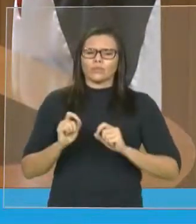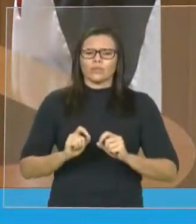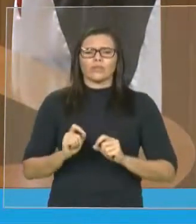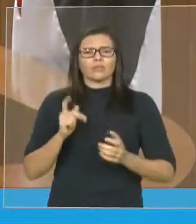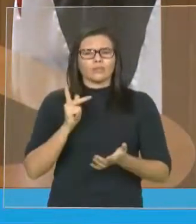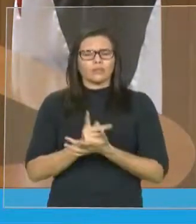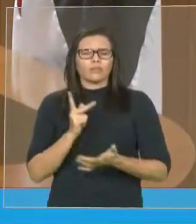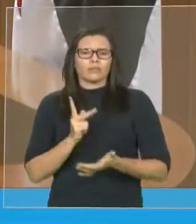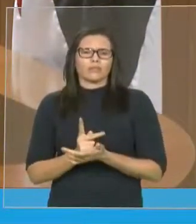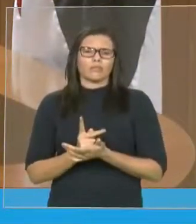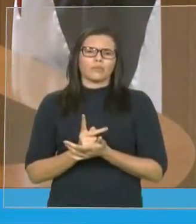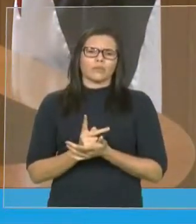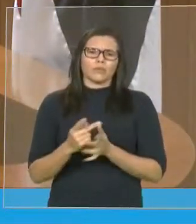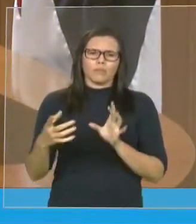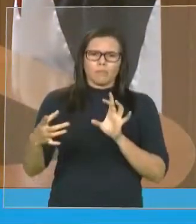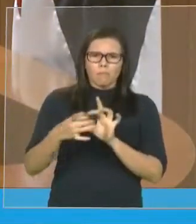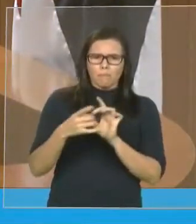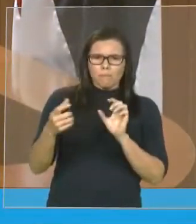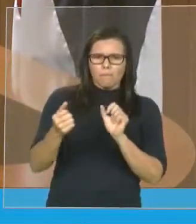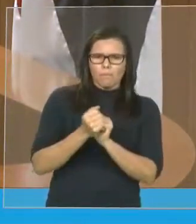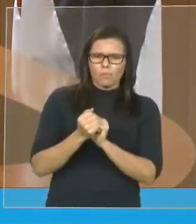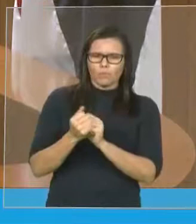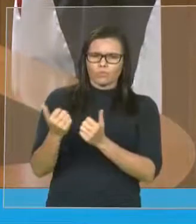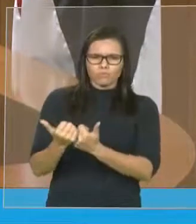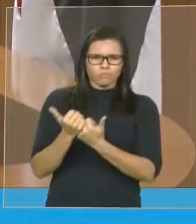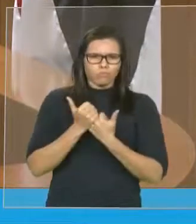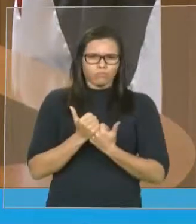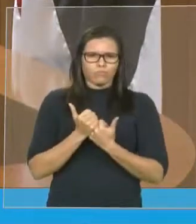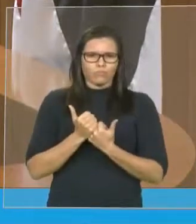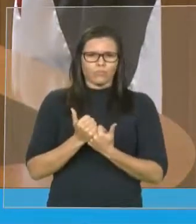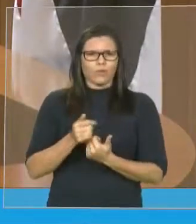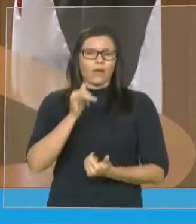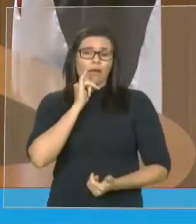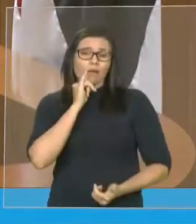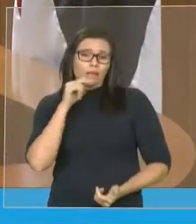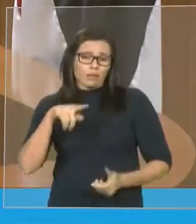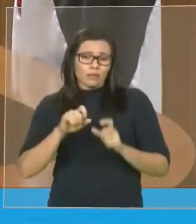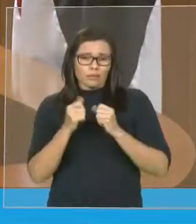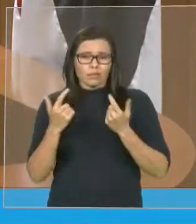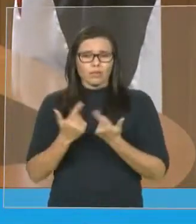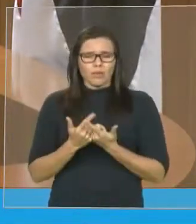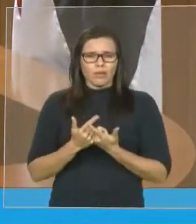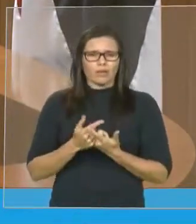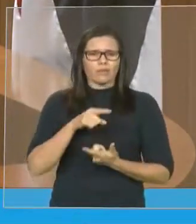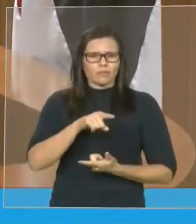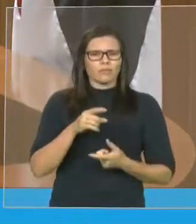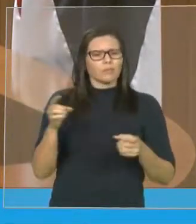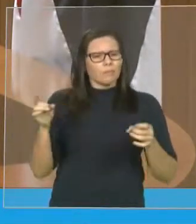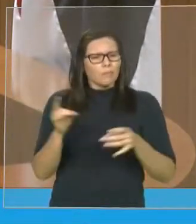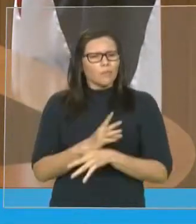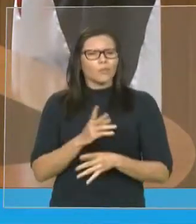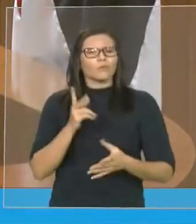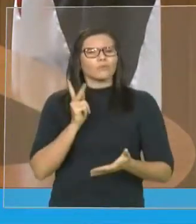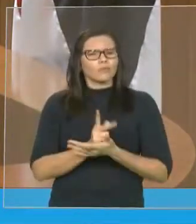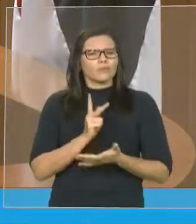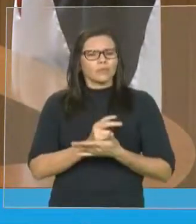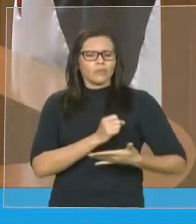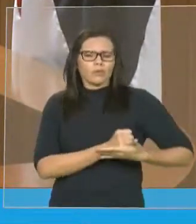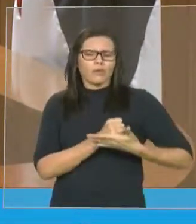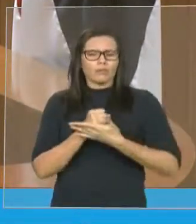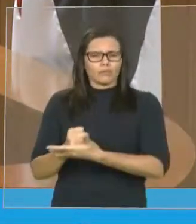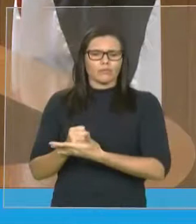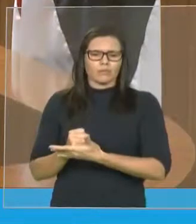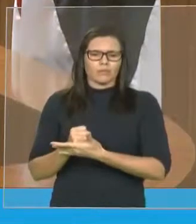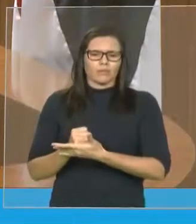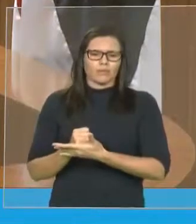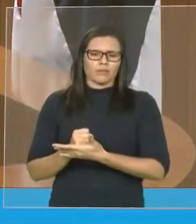casa, doutor Otelino, estejam prontos a nos auxiliar em nossa missão, proporcionando à população do